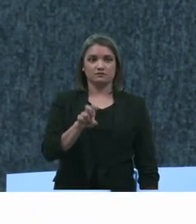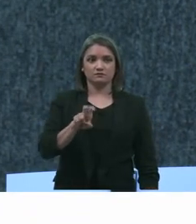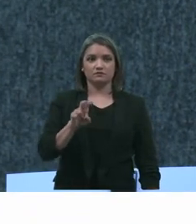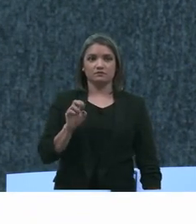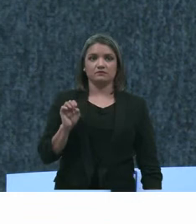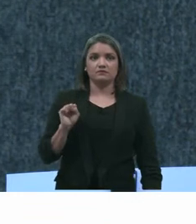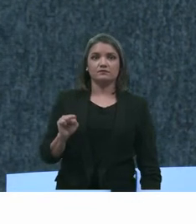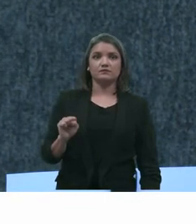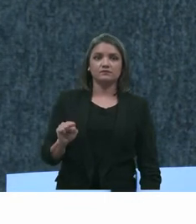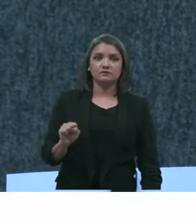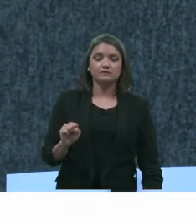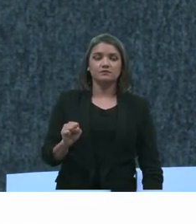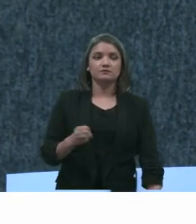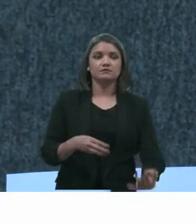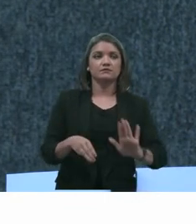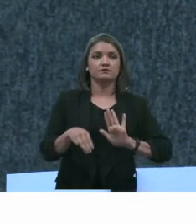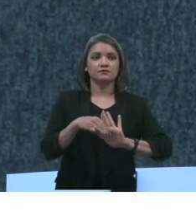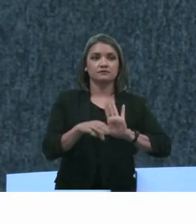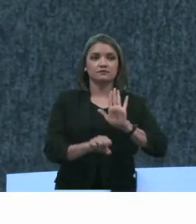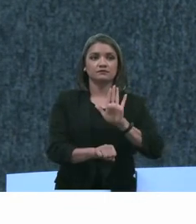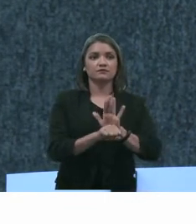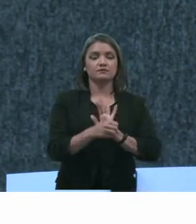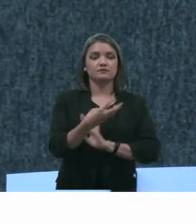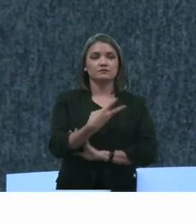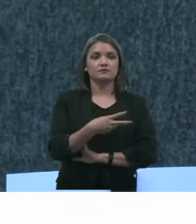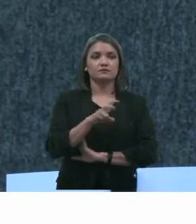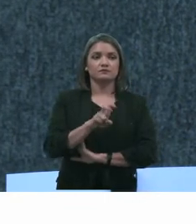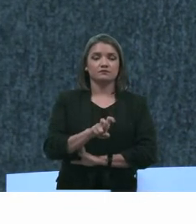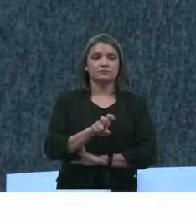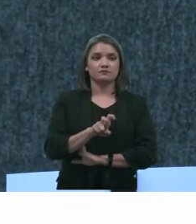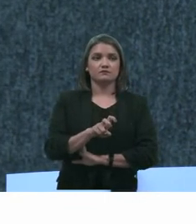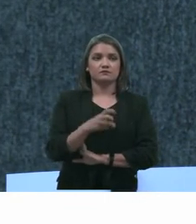33.858 e o mandado de segurança